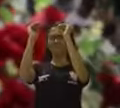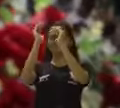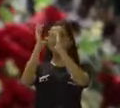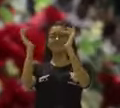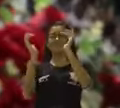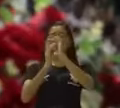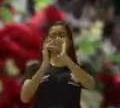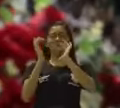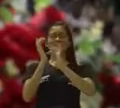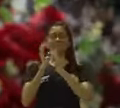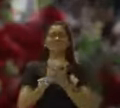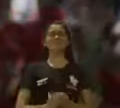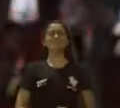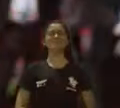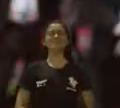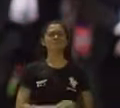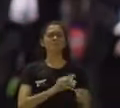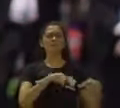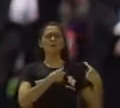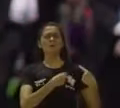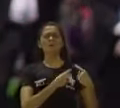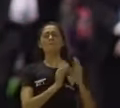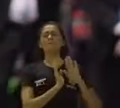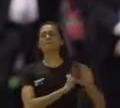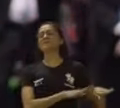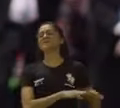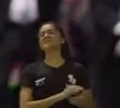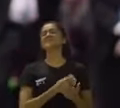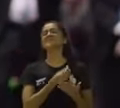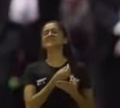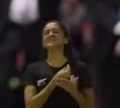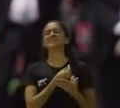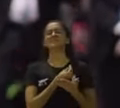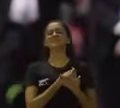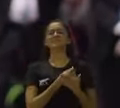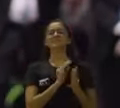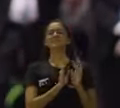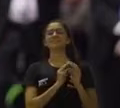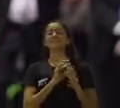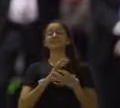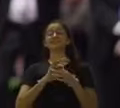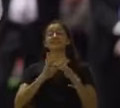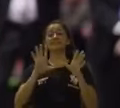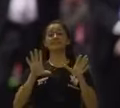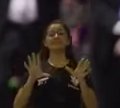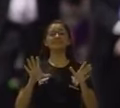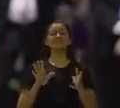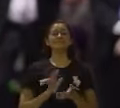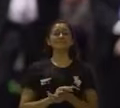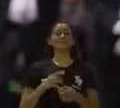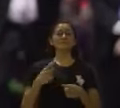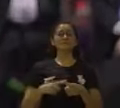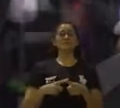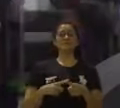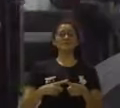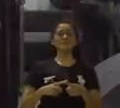Ele não tem espaço na sua vida. Ele não tem legalidade. Não é